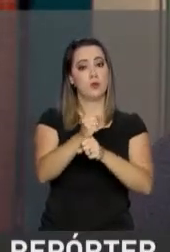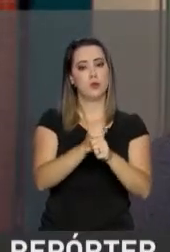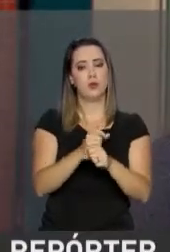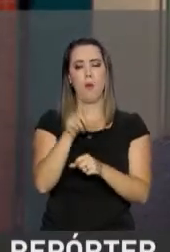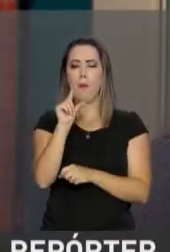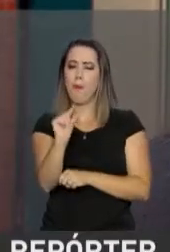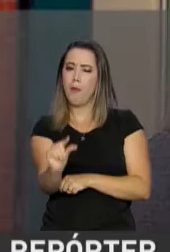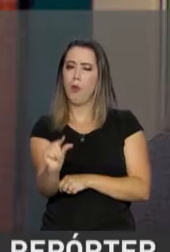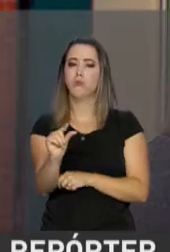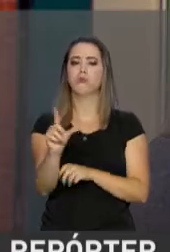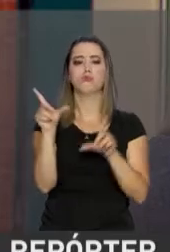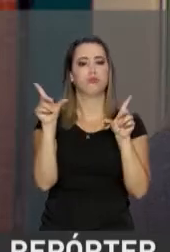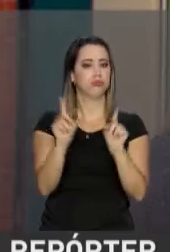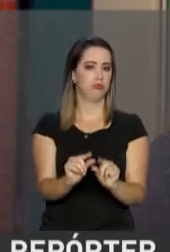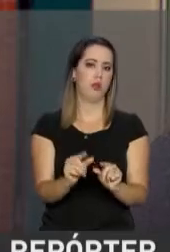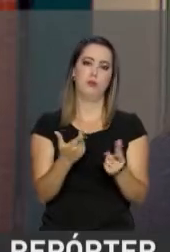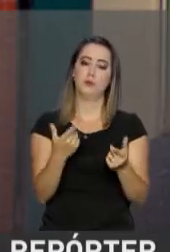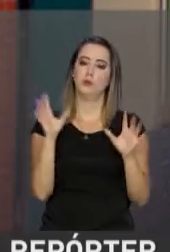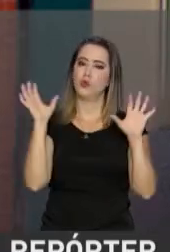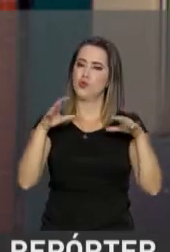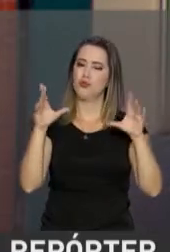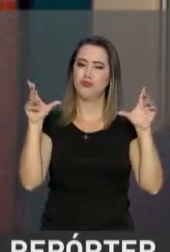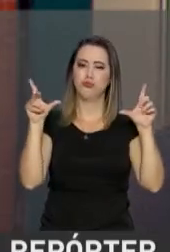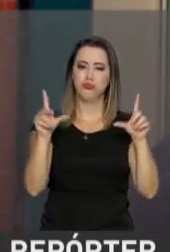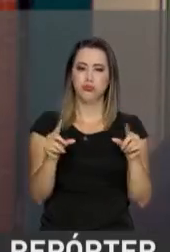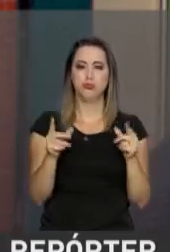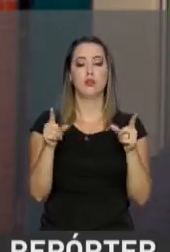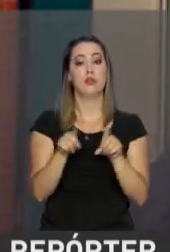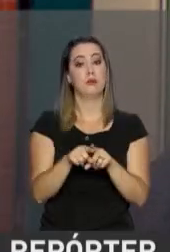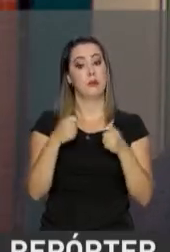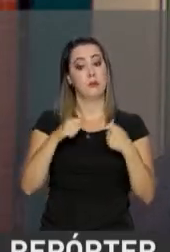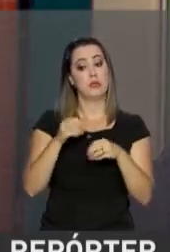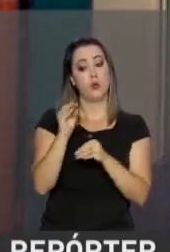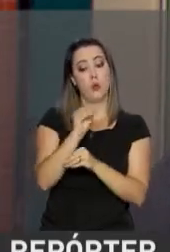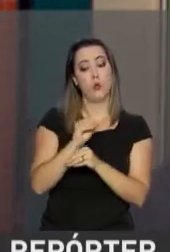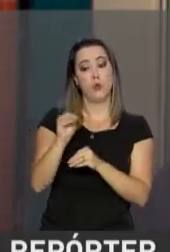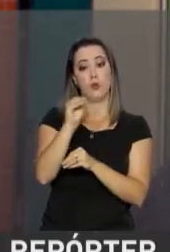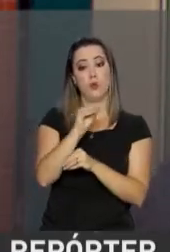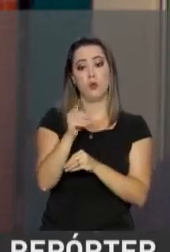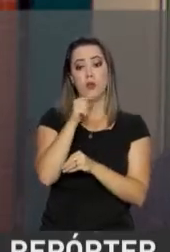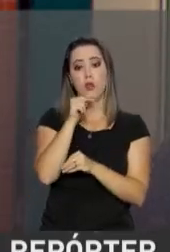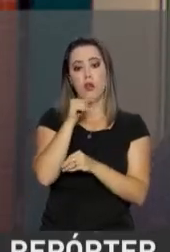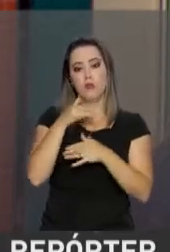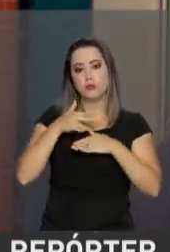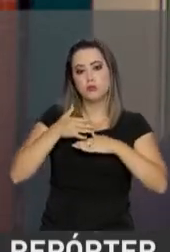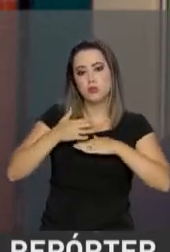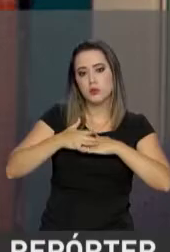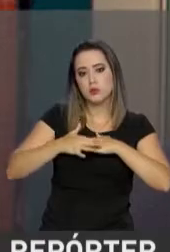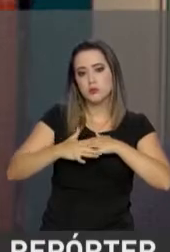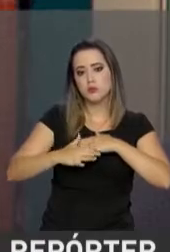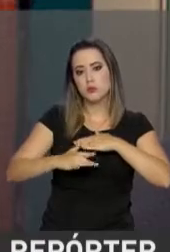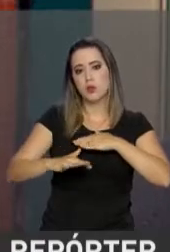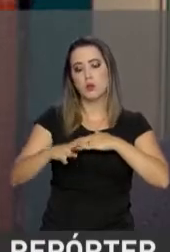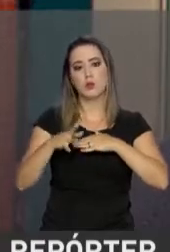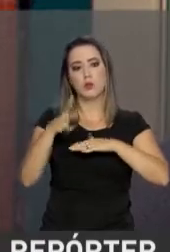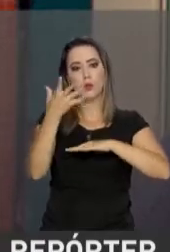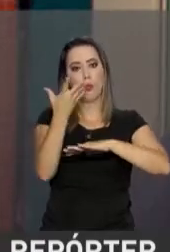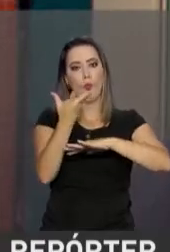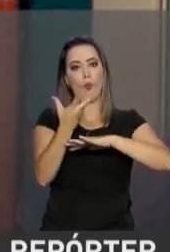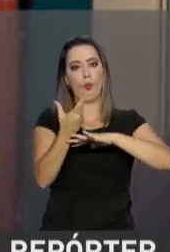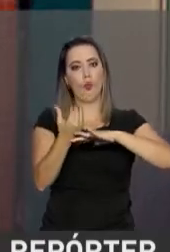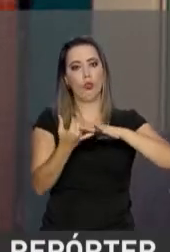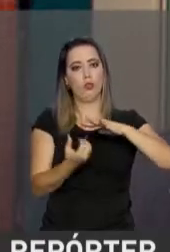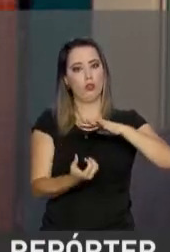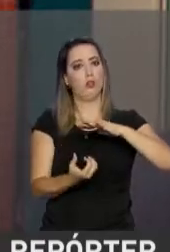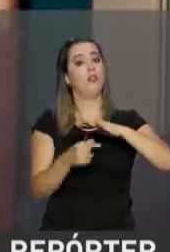pouco menos em brasília então é tem que fazer toda essa água crédito que chuva da chuva infiltre então por isso a importância da